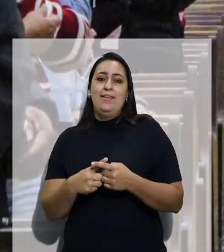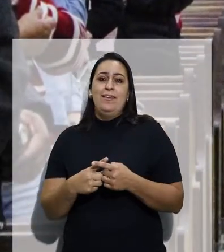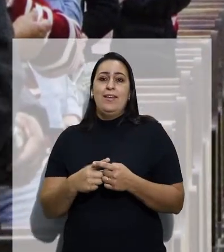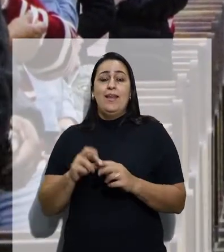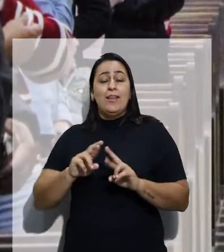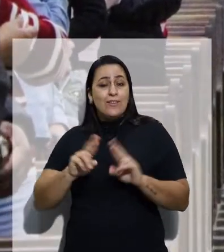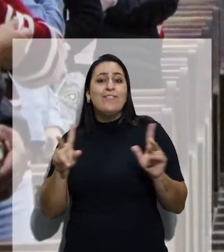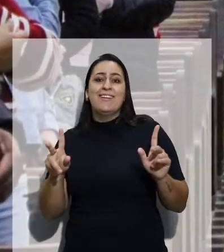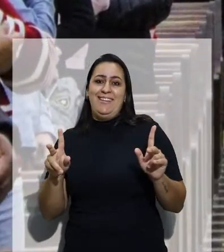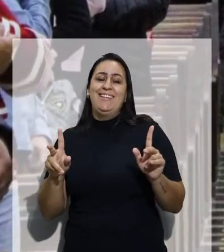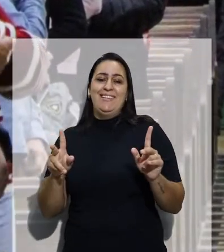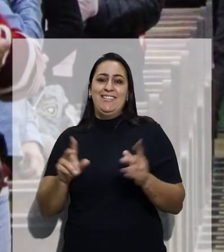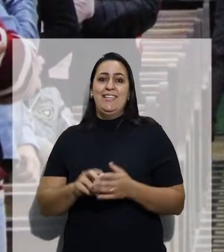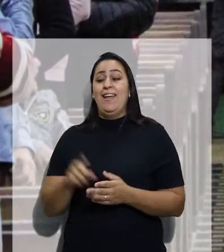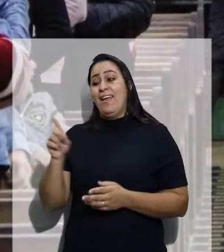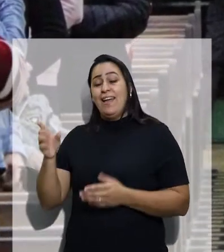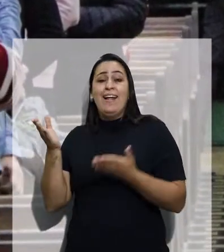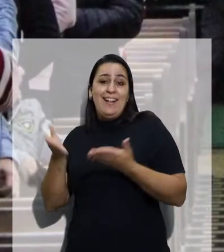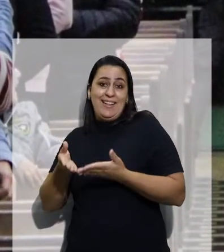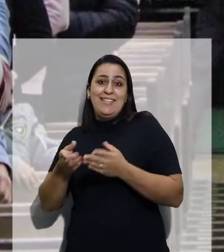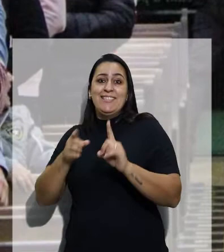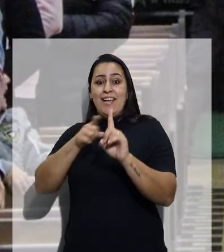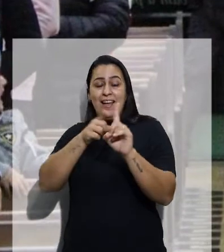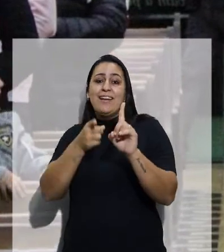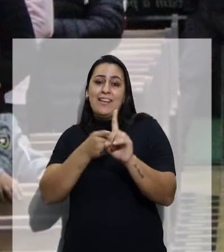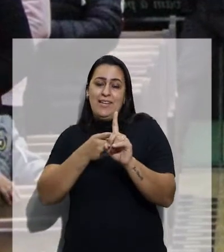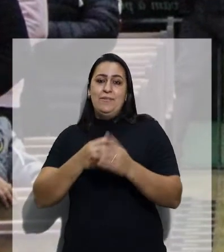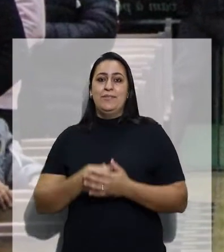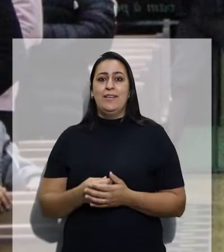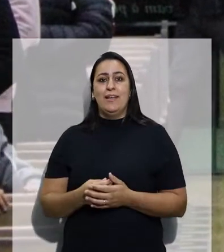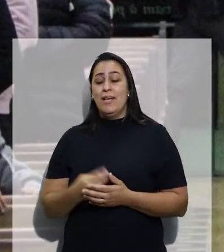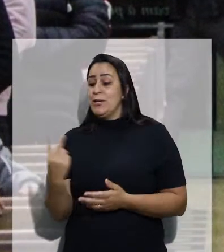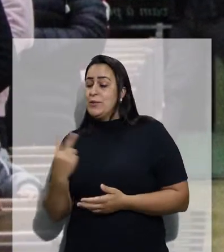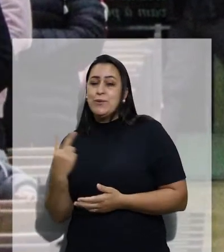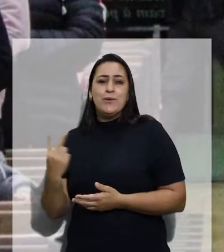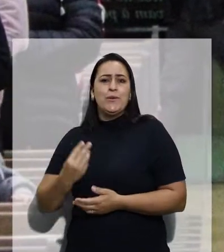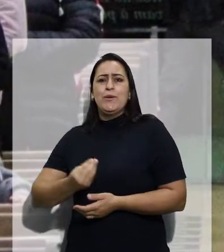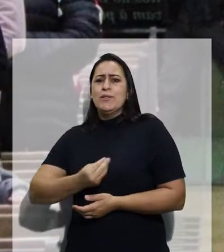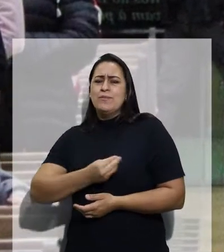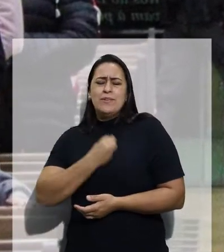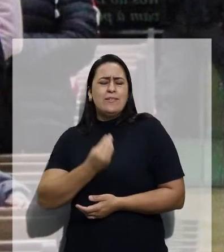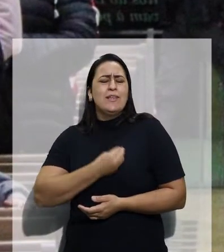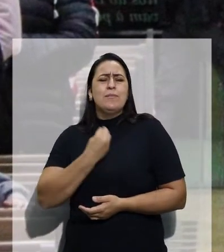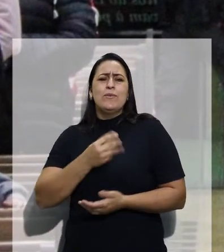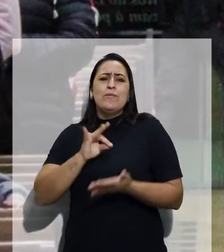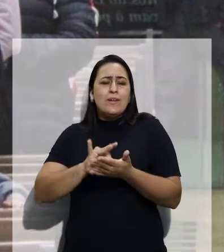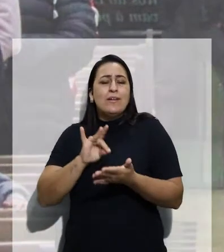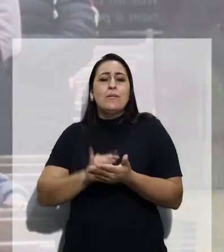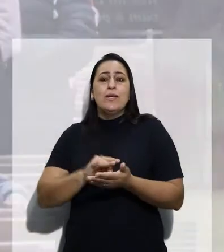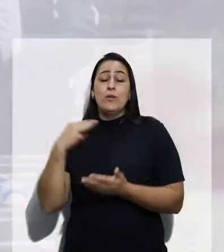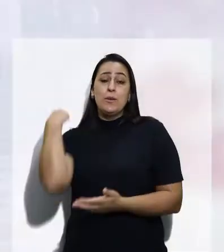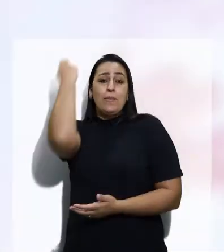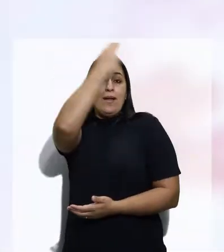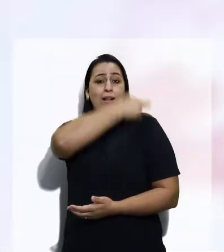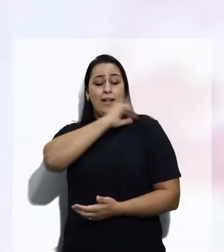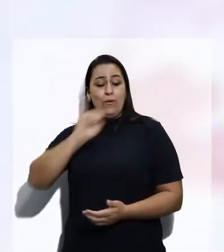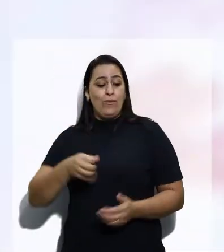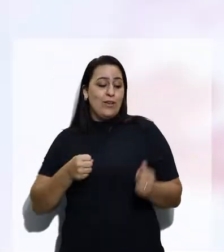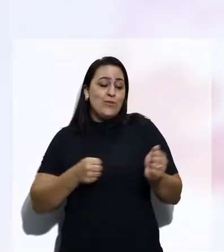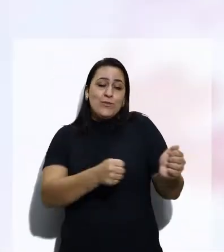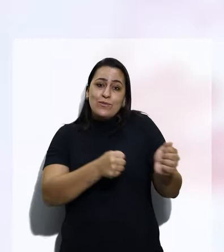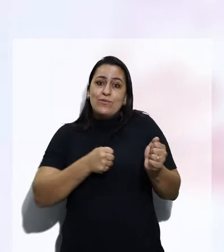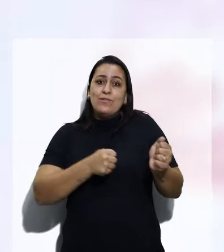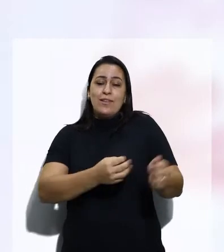é diferente. A Semana já tava grávida, então a gente viveu realmente o que Maria viveu, o que José